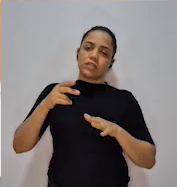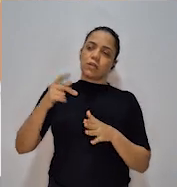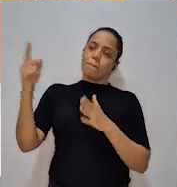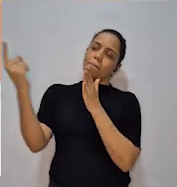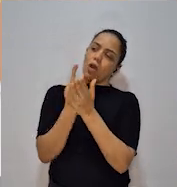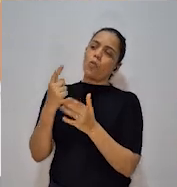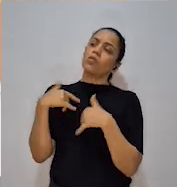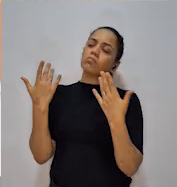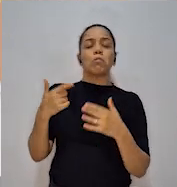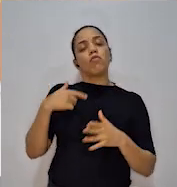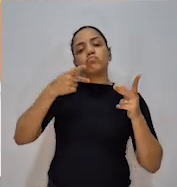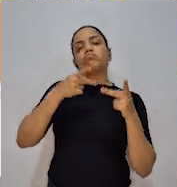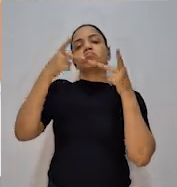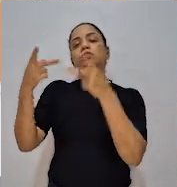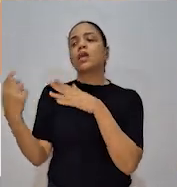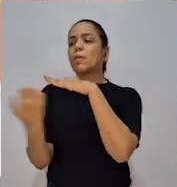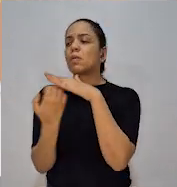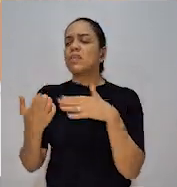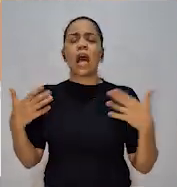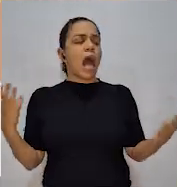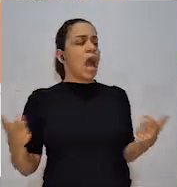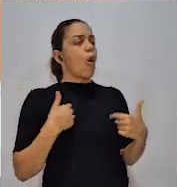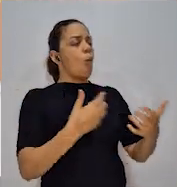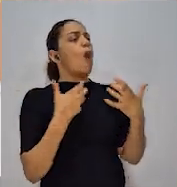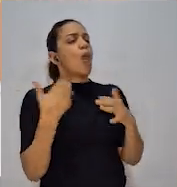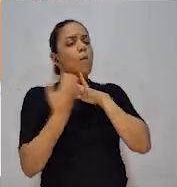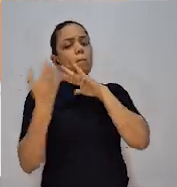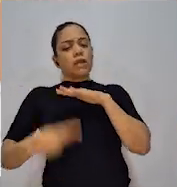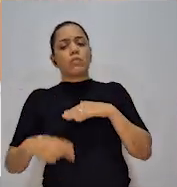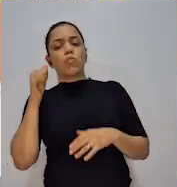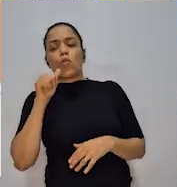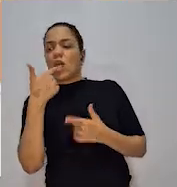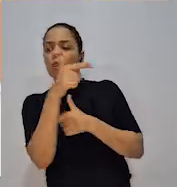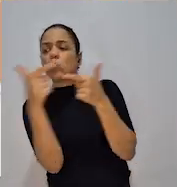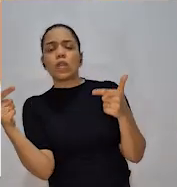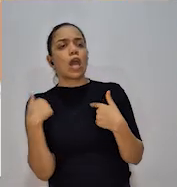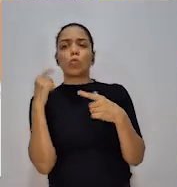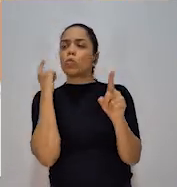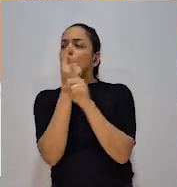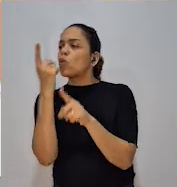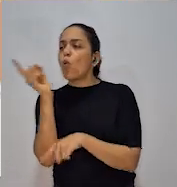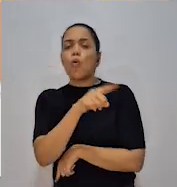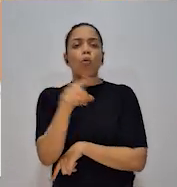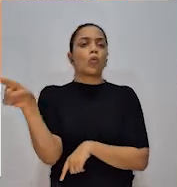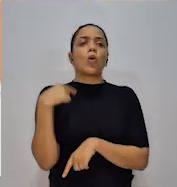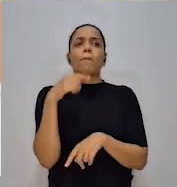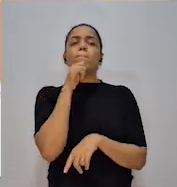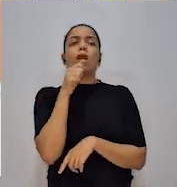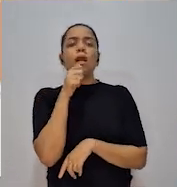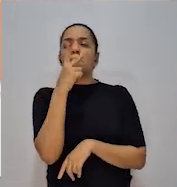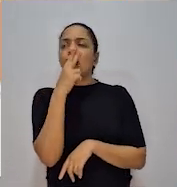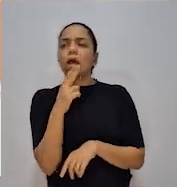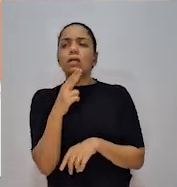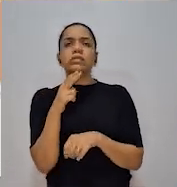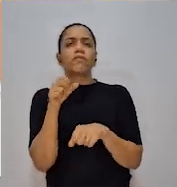mais mulheres aqui na empresa, eu não sei por quê, eu não encontro, eu acho porque elas não estão se formando na área que eu busco,